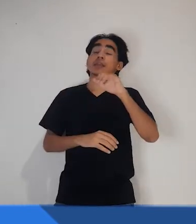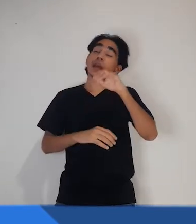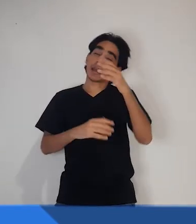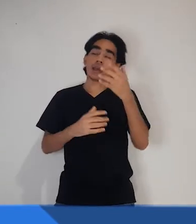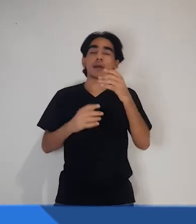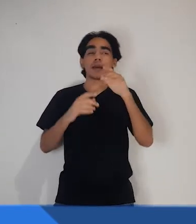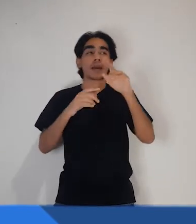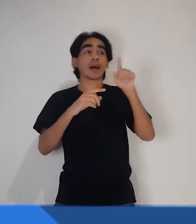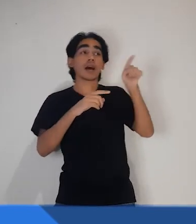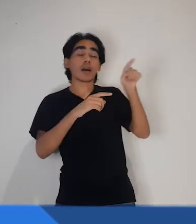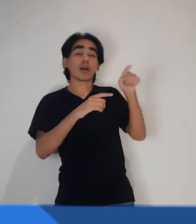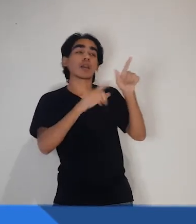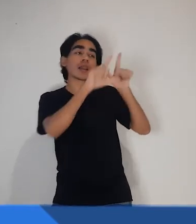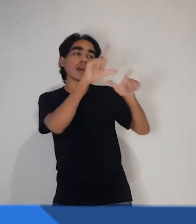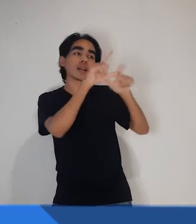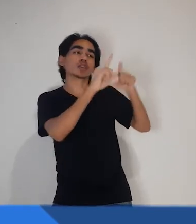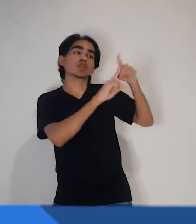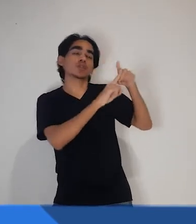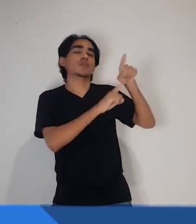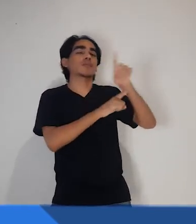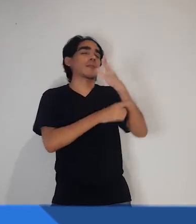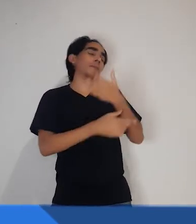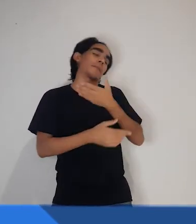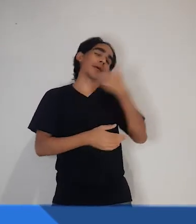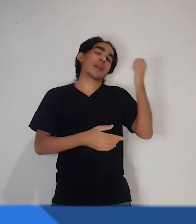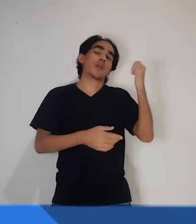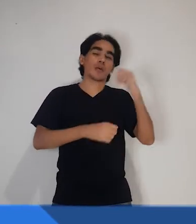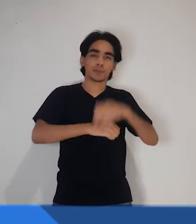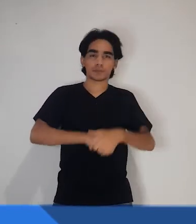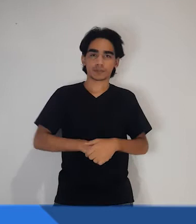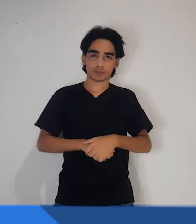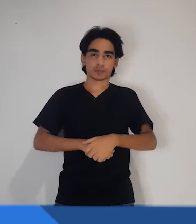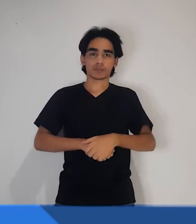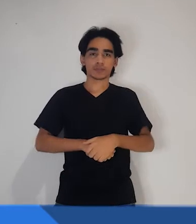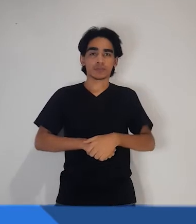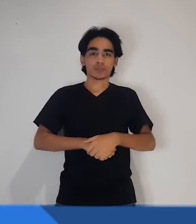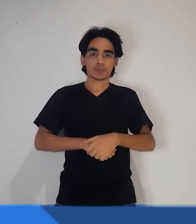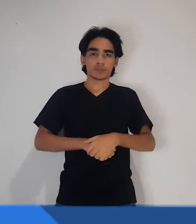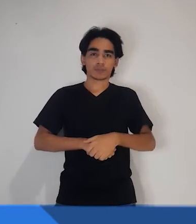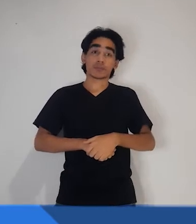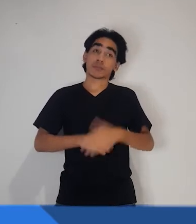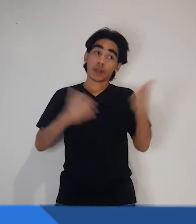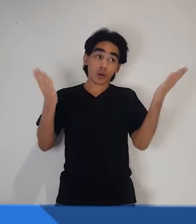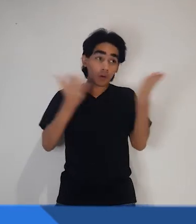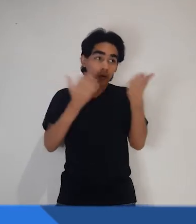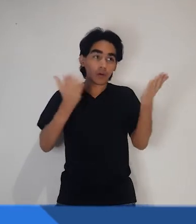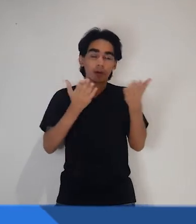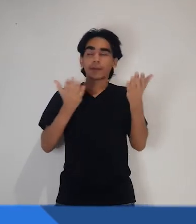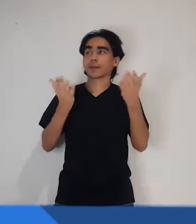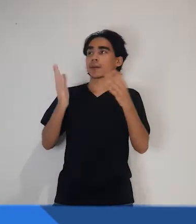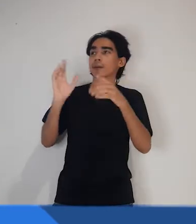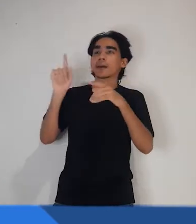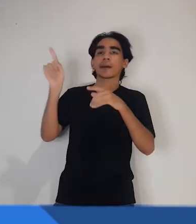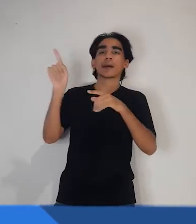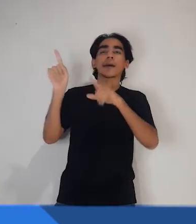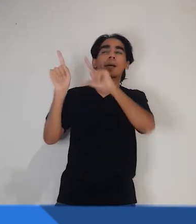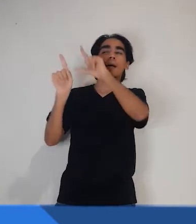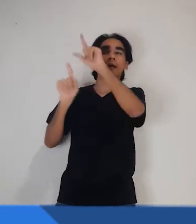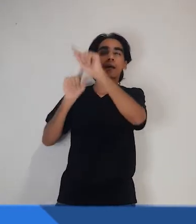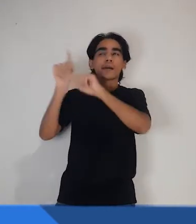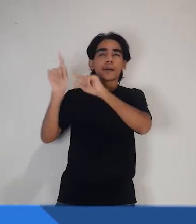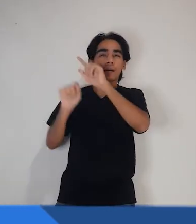melhor. Então, a gente já colocou o texto da questão e agora nós vamos alimentar com as alternativas.